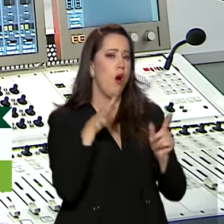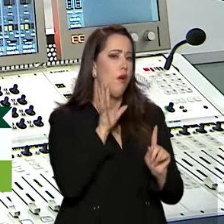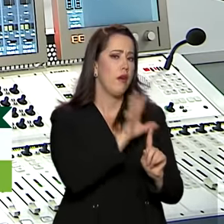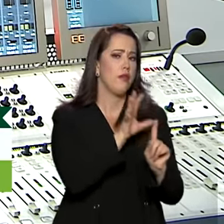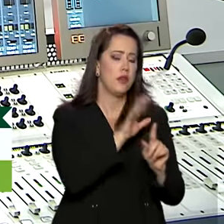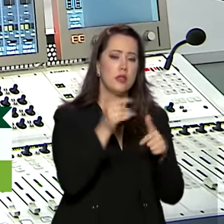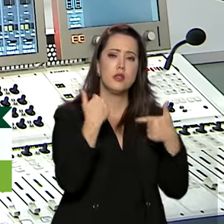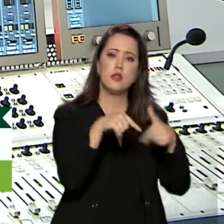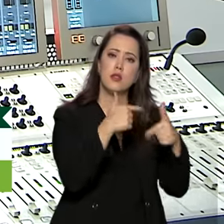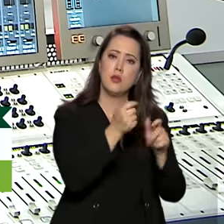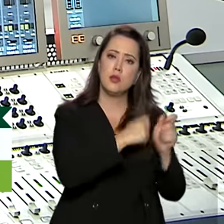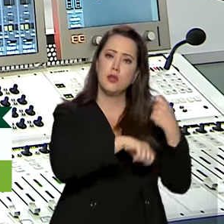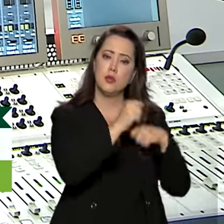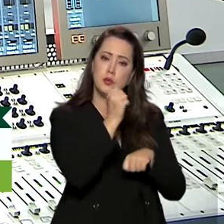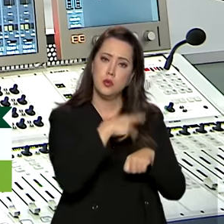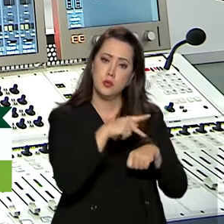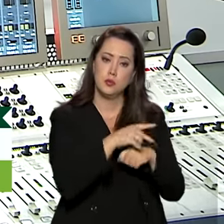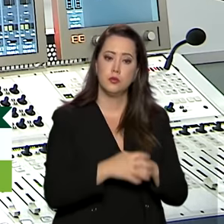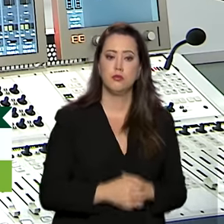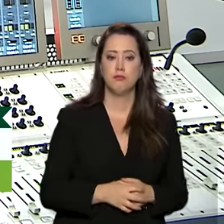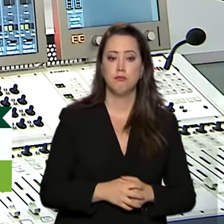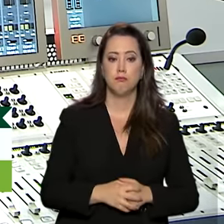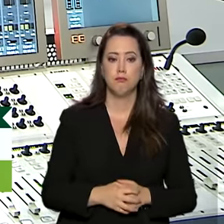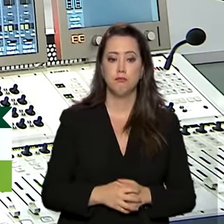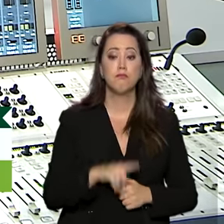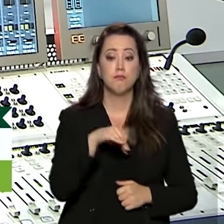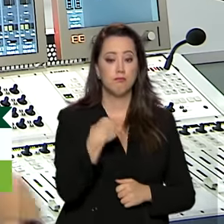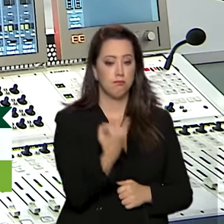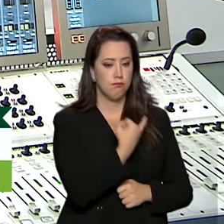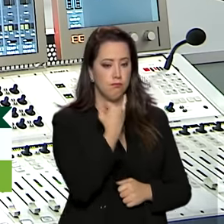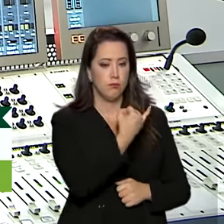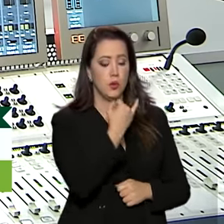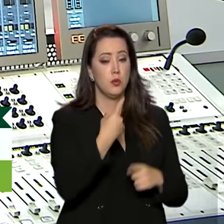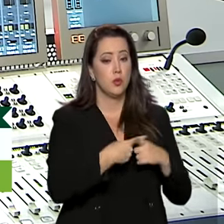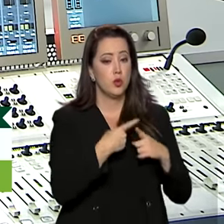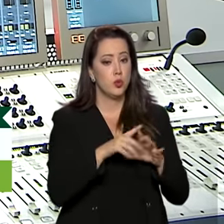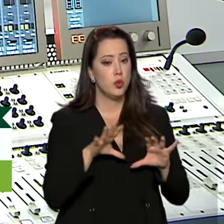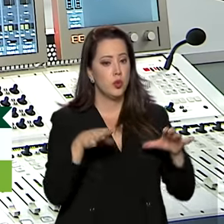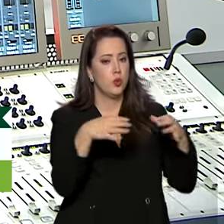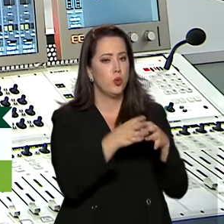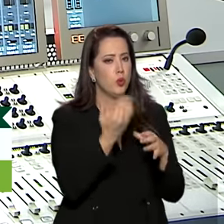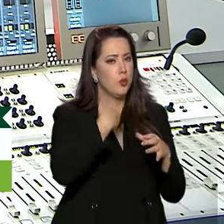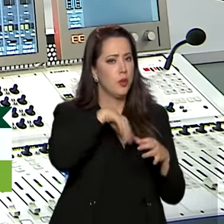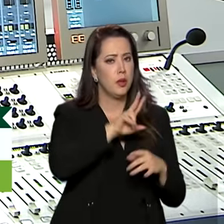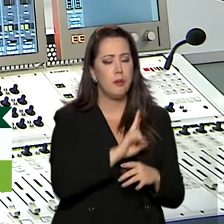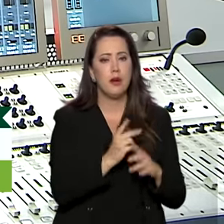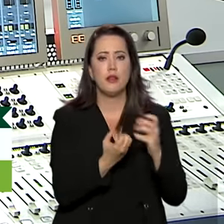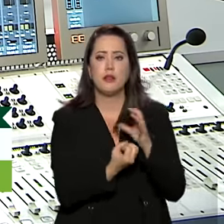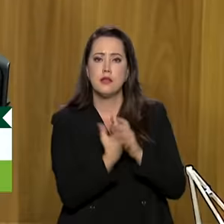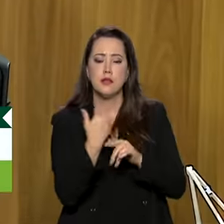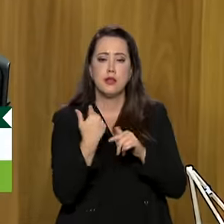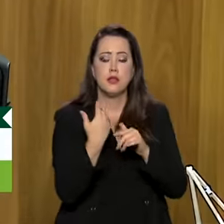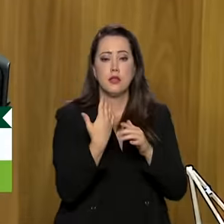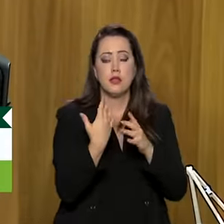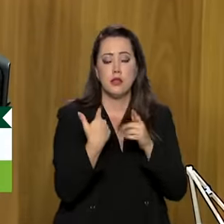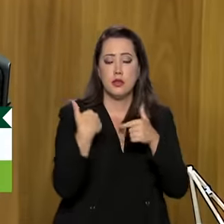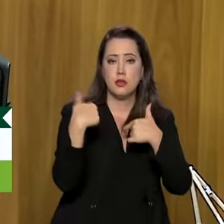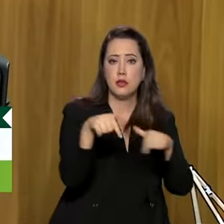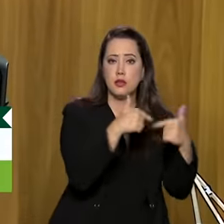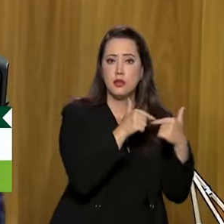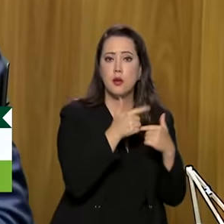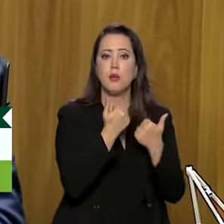impacto da estação na economia do país muito importante porque o setor que mais emprega isso